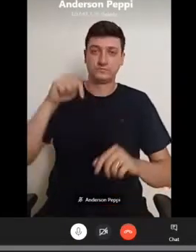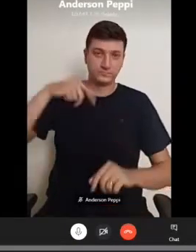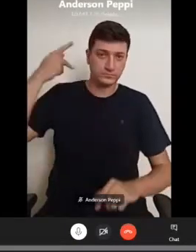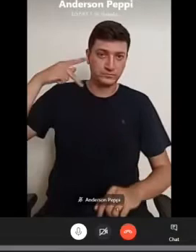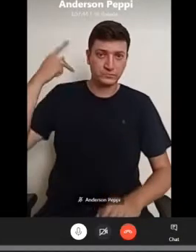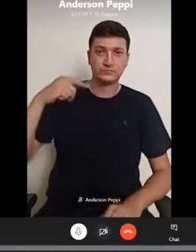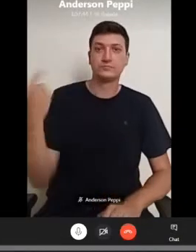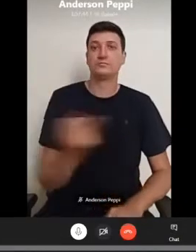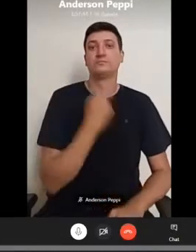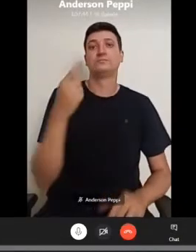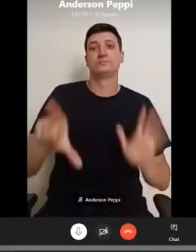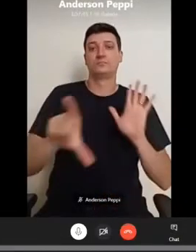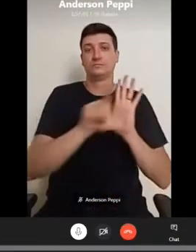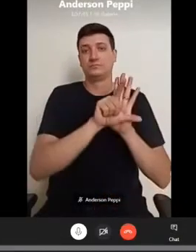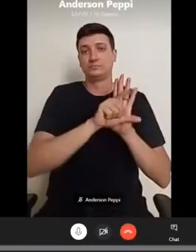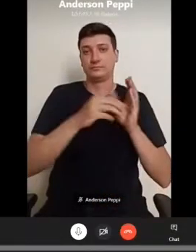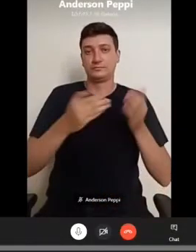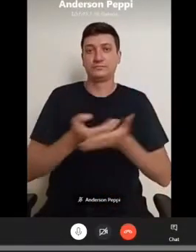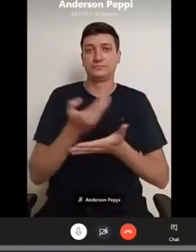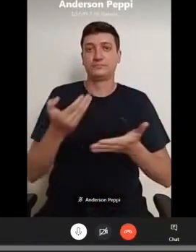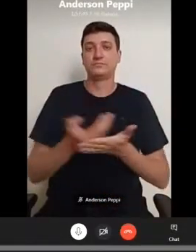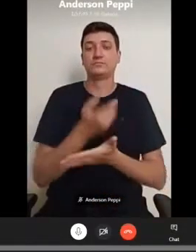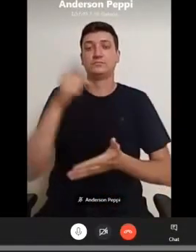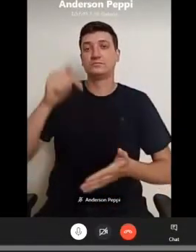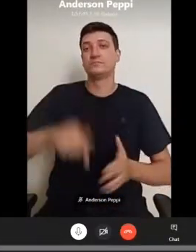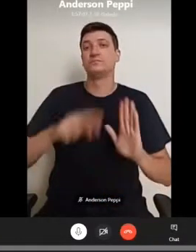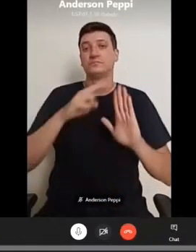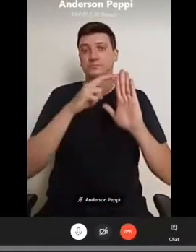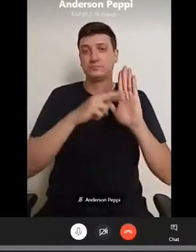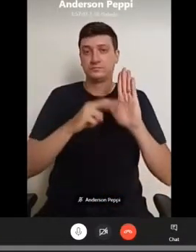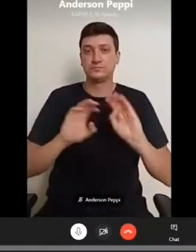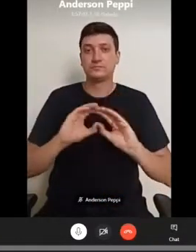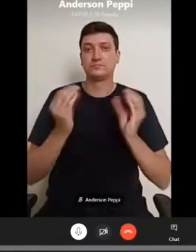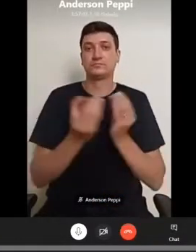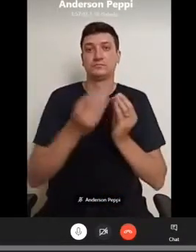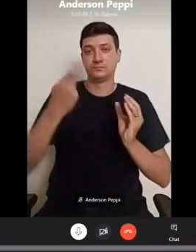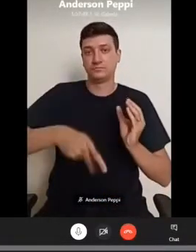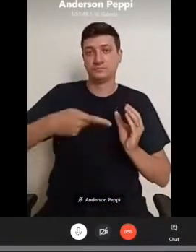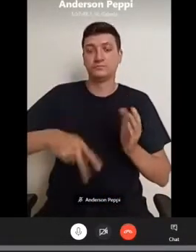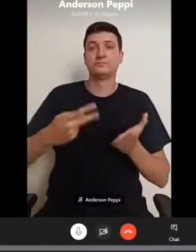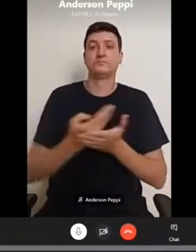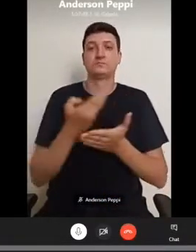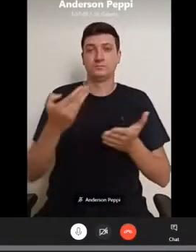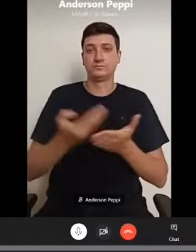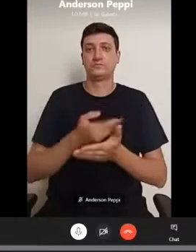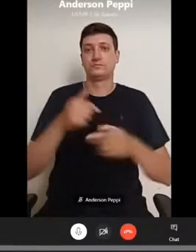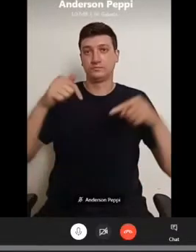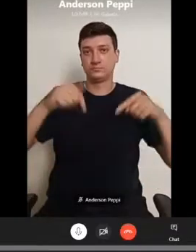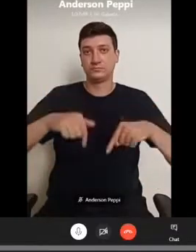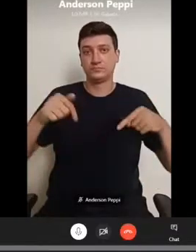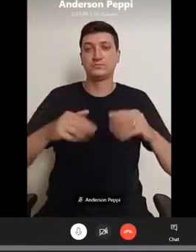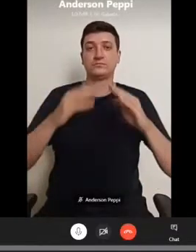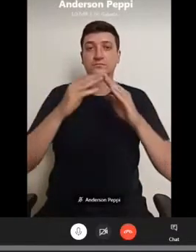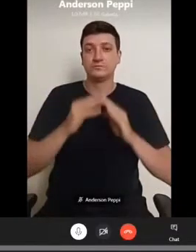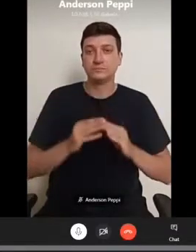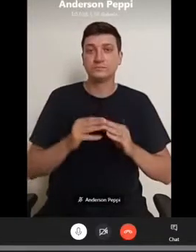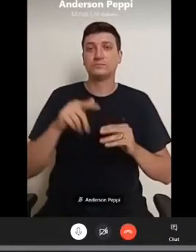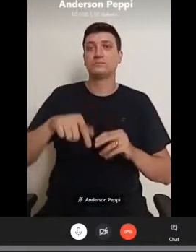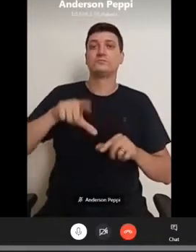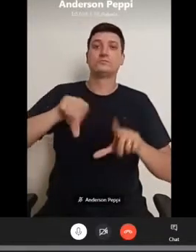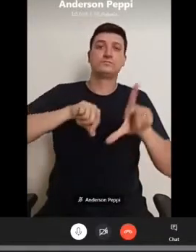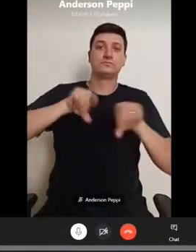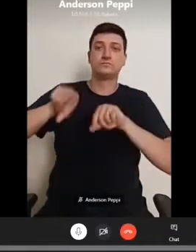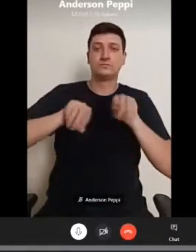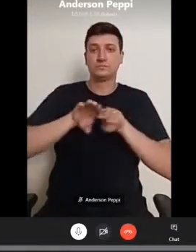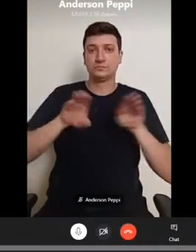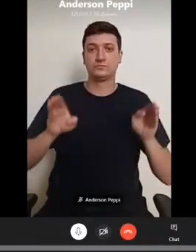município e o regimento interno da Câmara, vamos proceder à eleição dos membros da mesa diretora para o